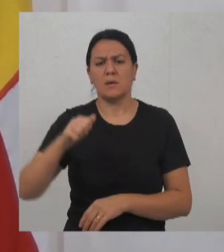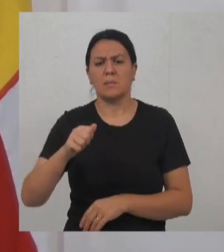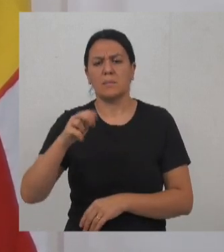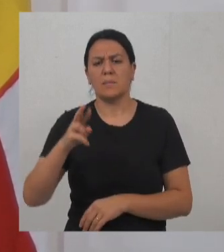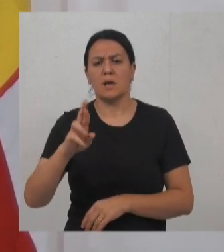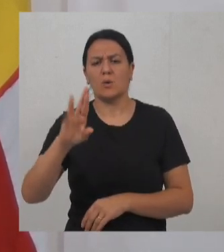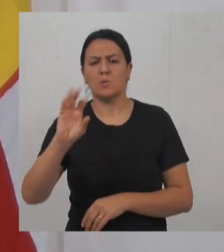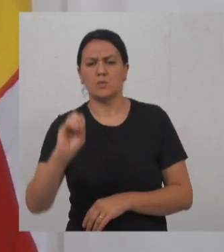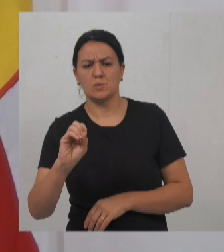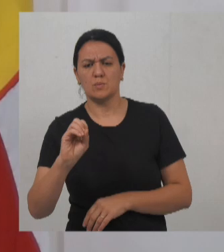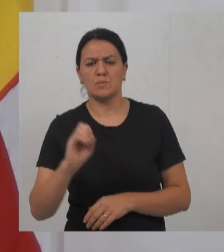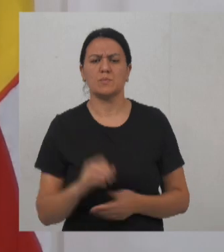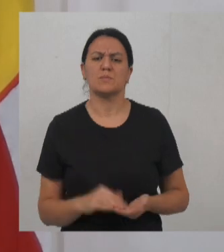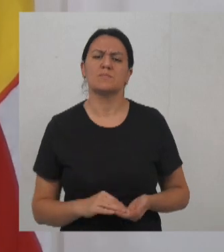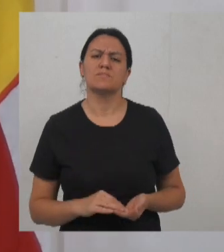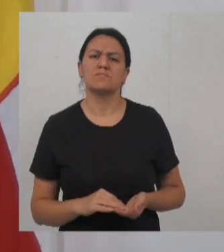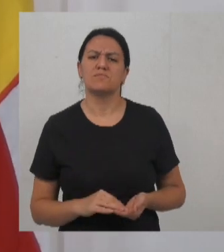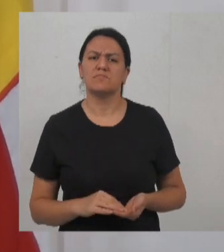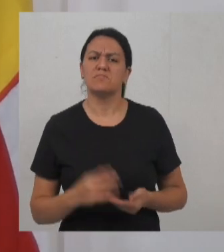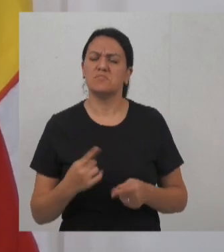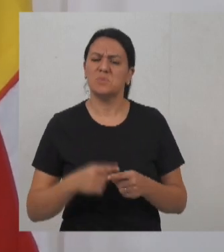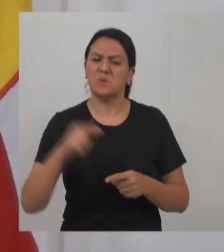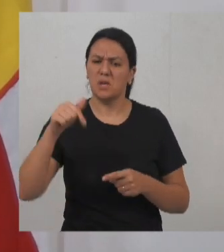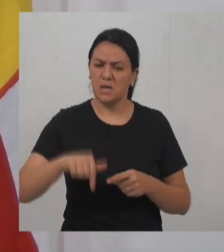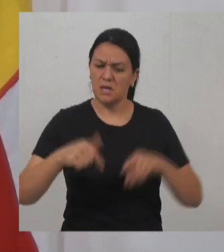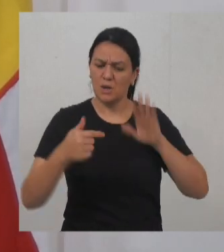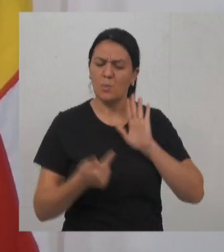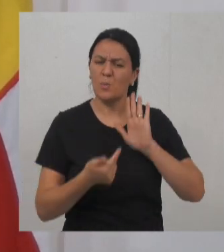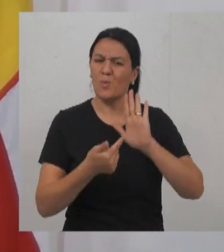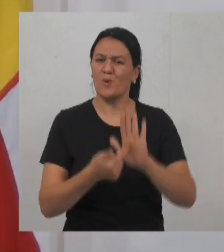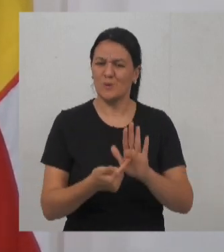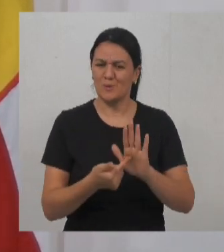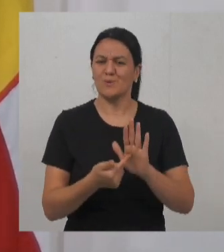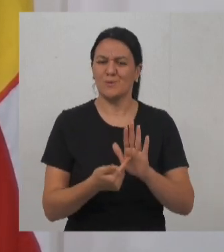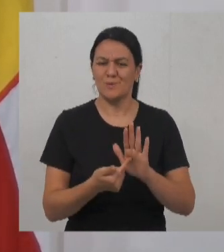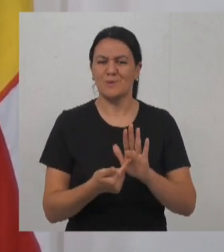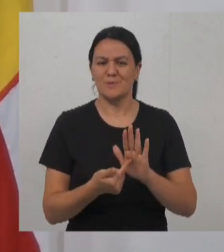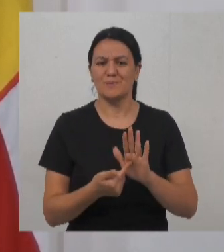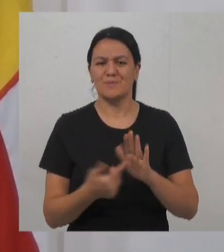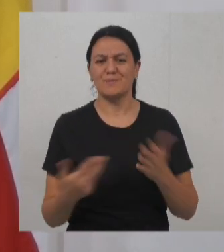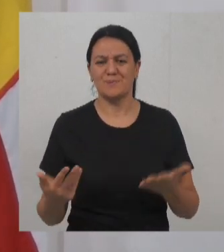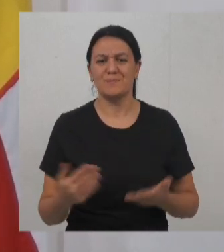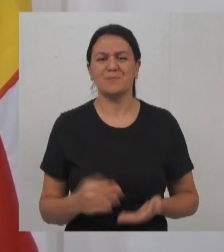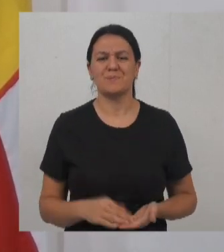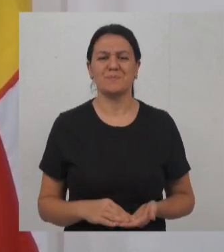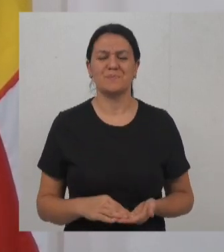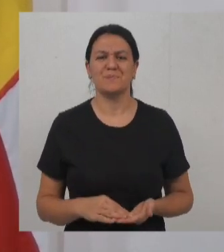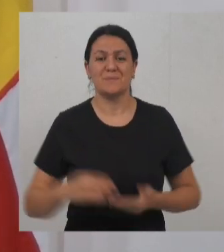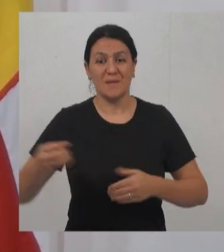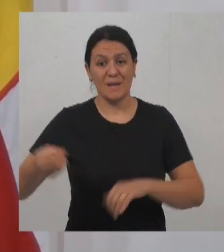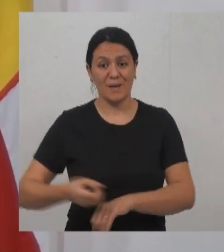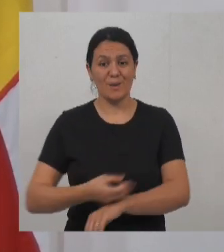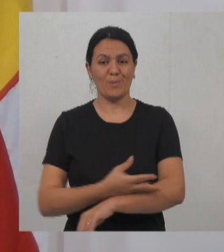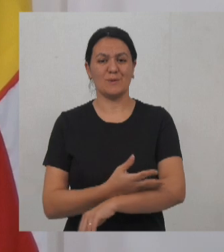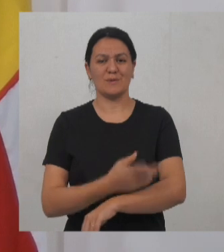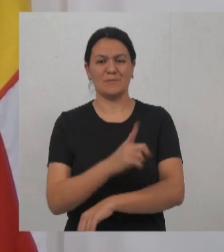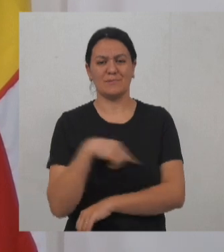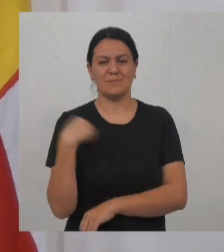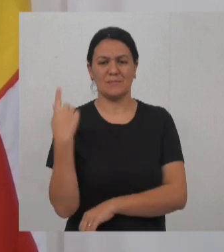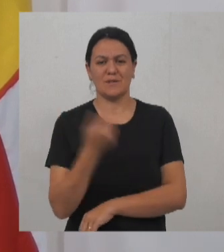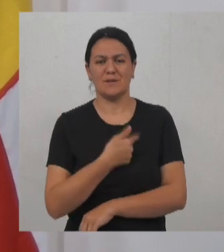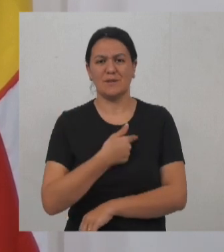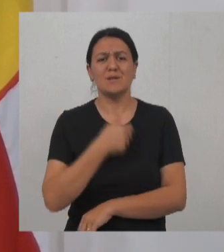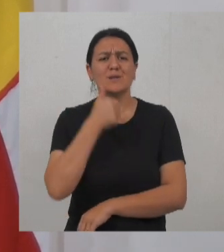Kreibich, que deram uma demonstração, o tom da emoção aqui para nós. Dona